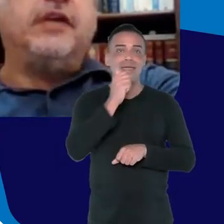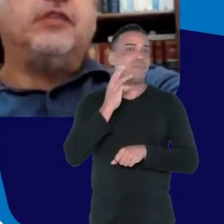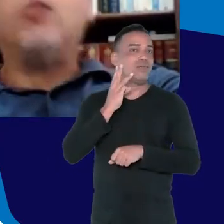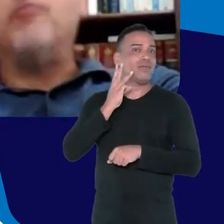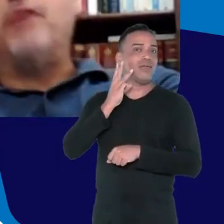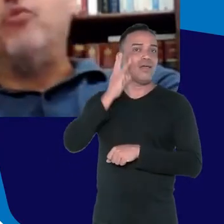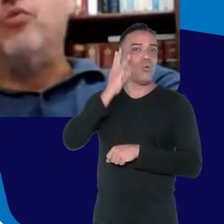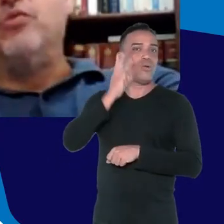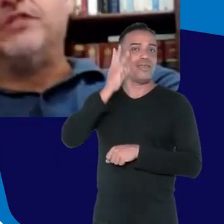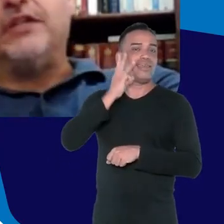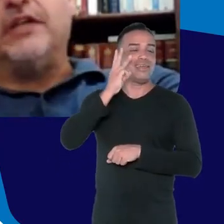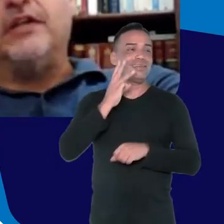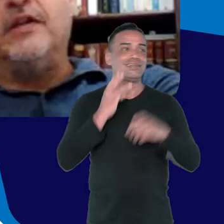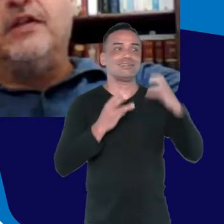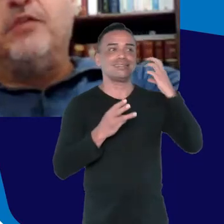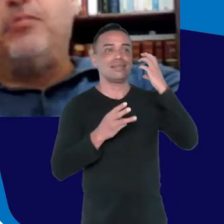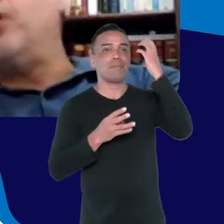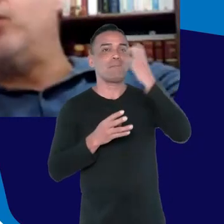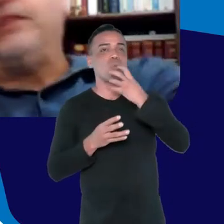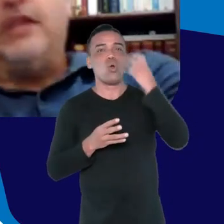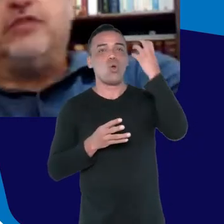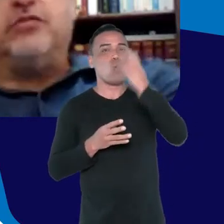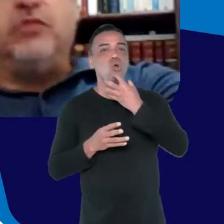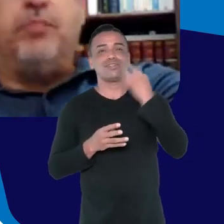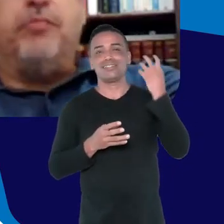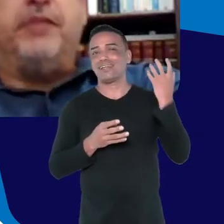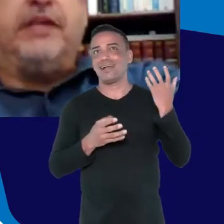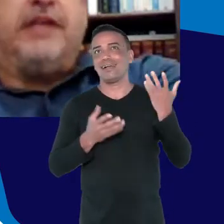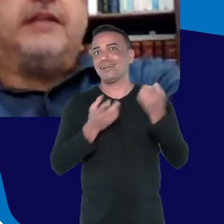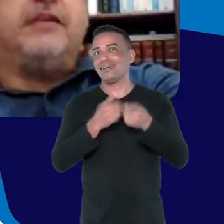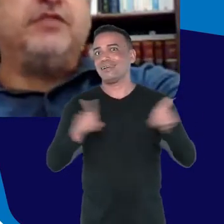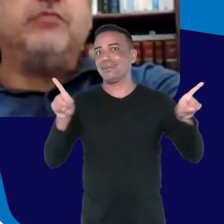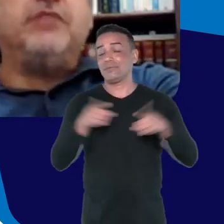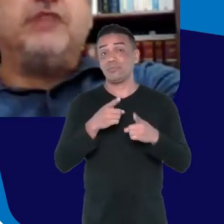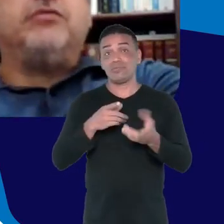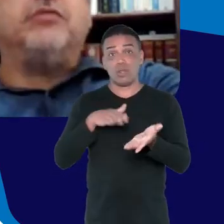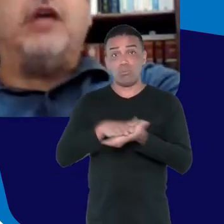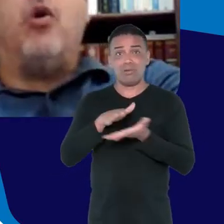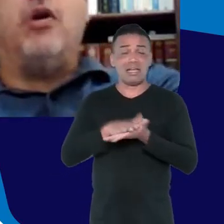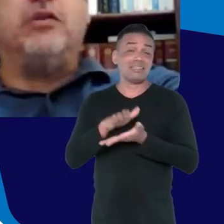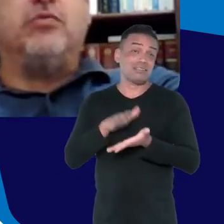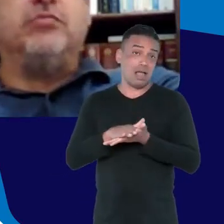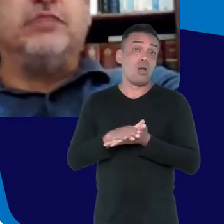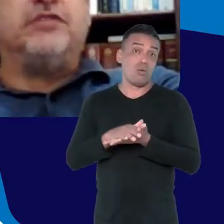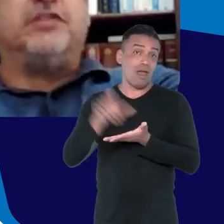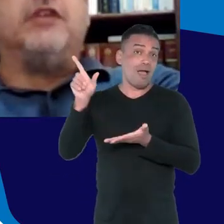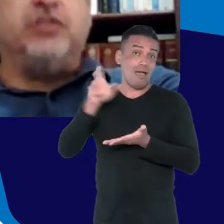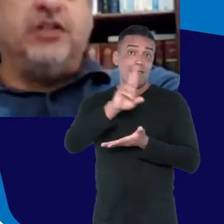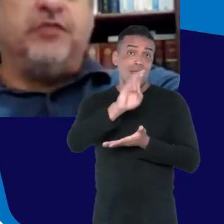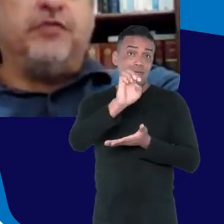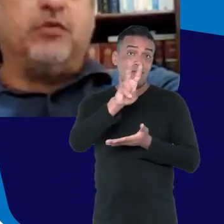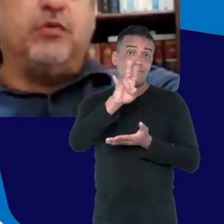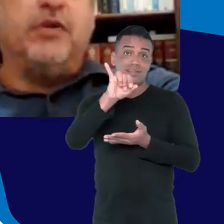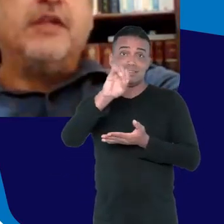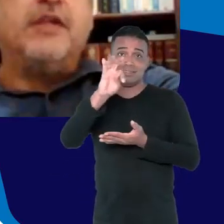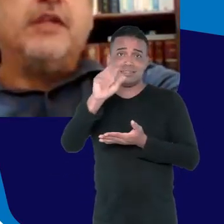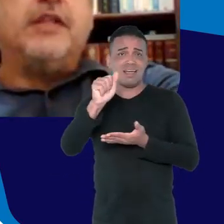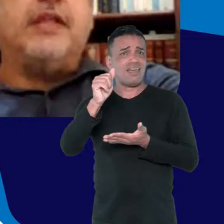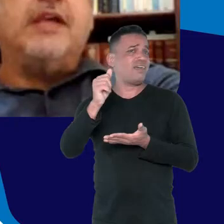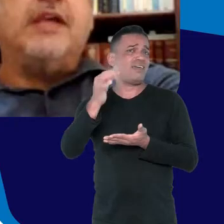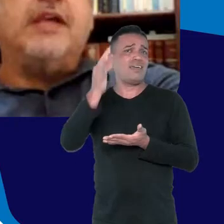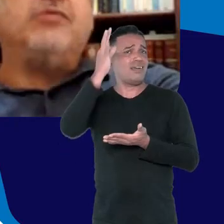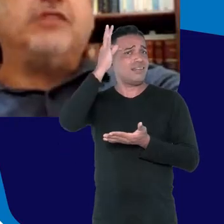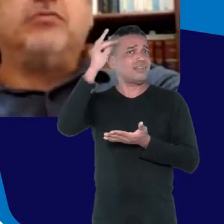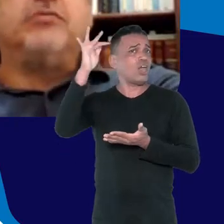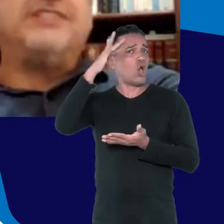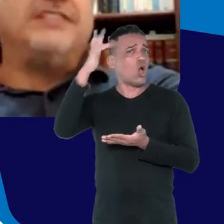e aí toca uma música, porque o texto que eu publiquei na revista é um texto teórico, um texto científico, né?